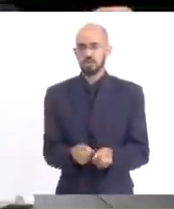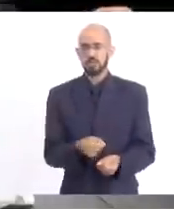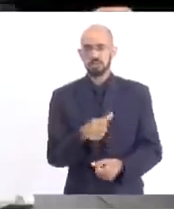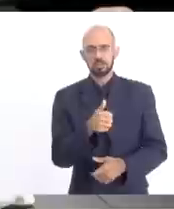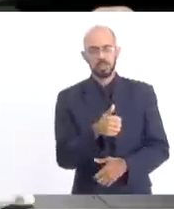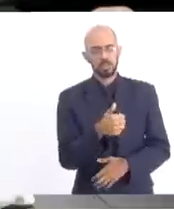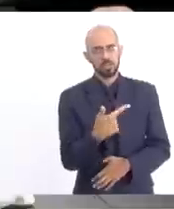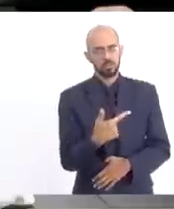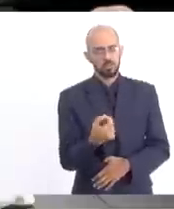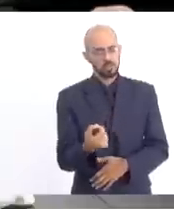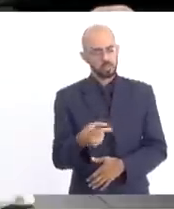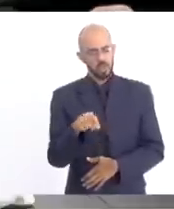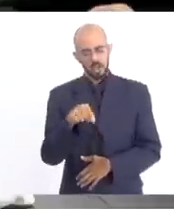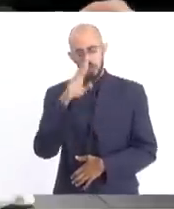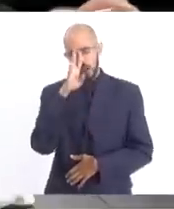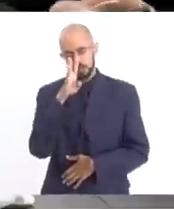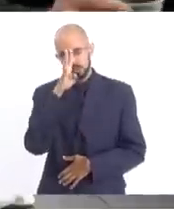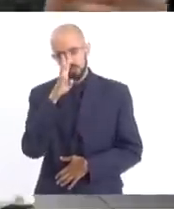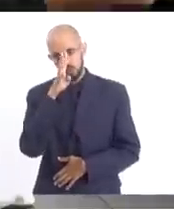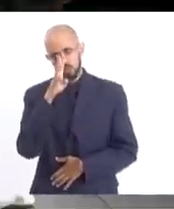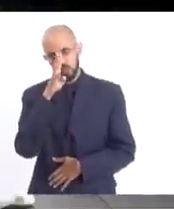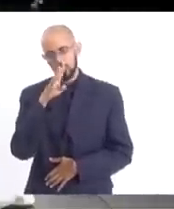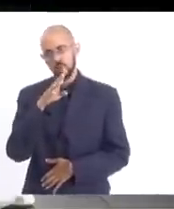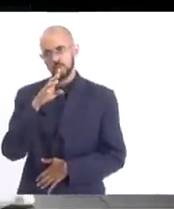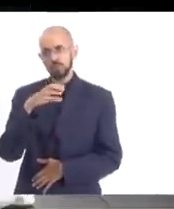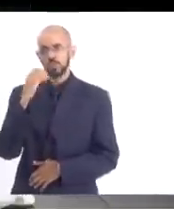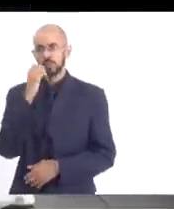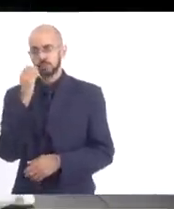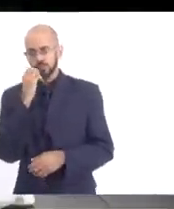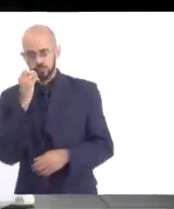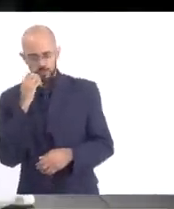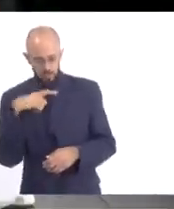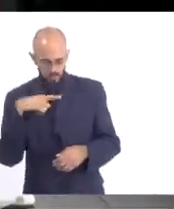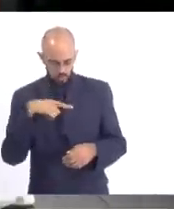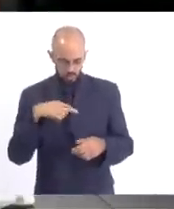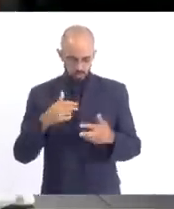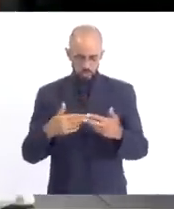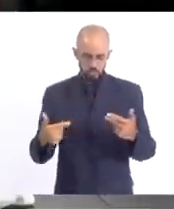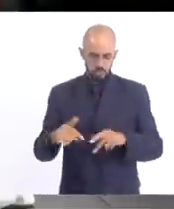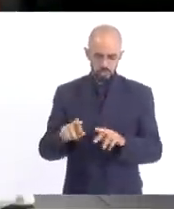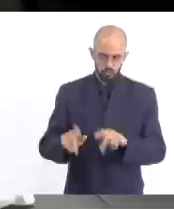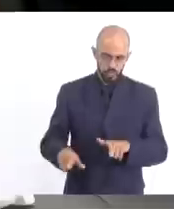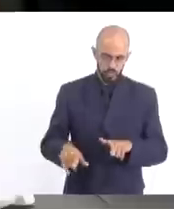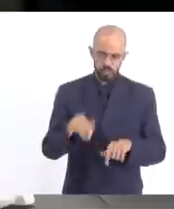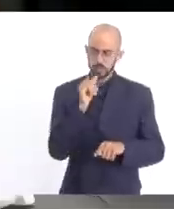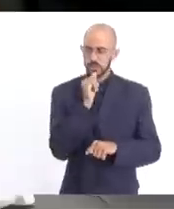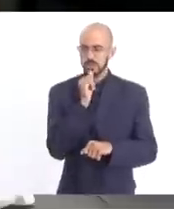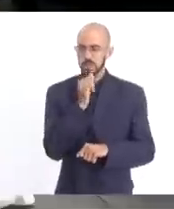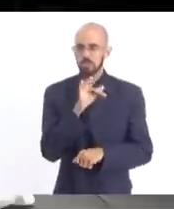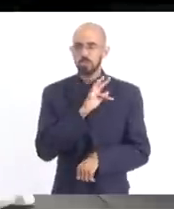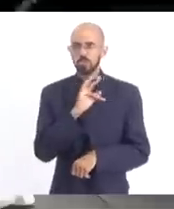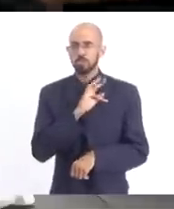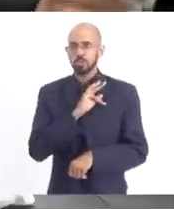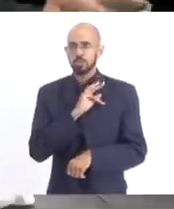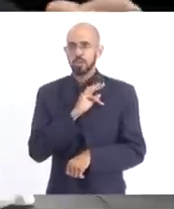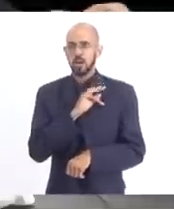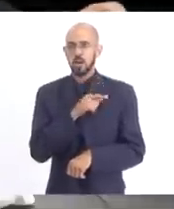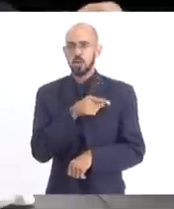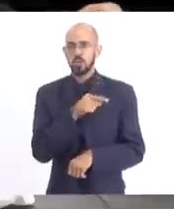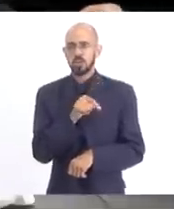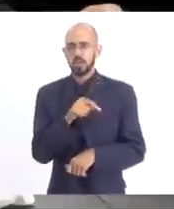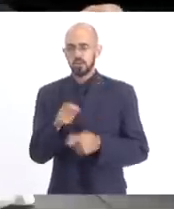é um absurdo. É óbvio que a gente tem algumas situações diferenciadas. Por exemplo, o policial que está